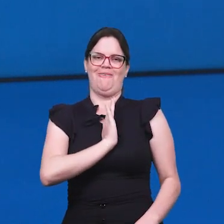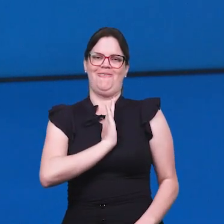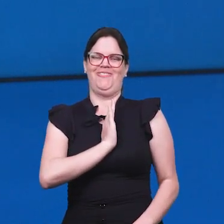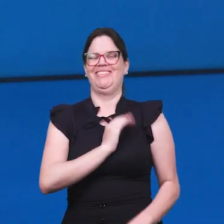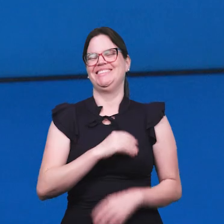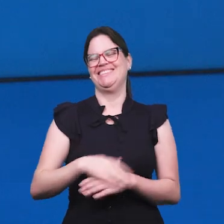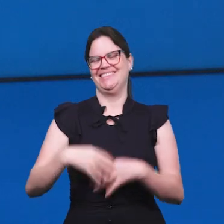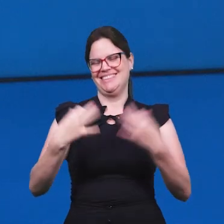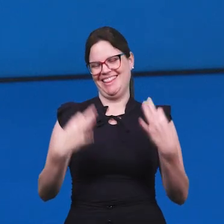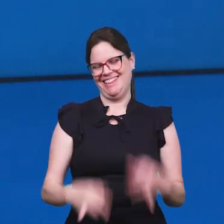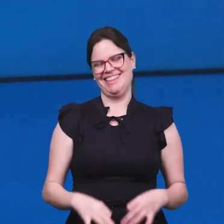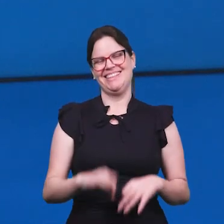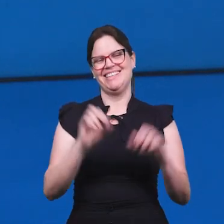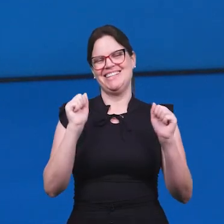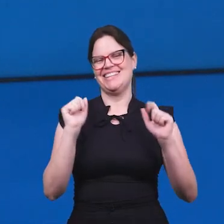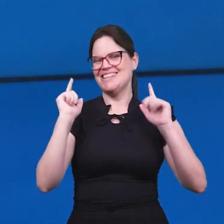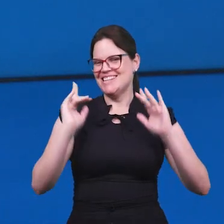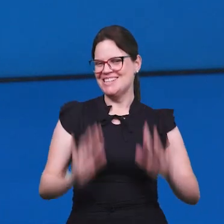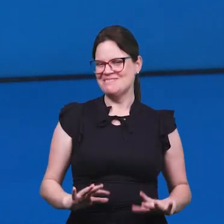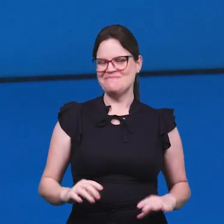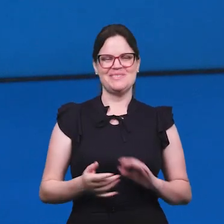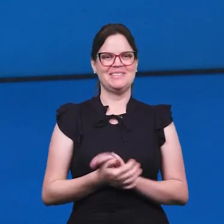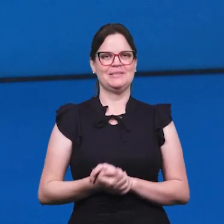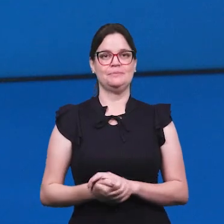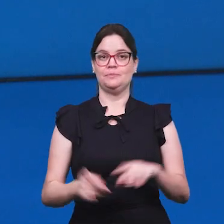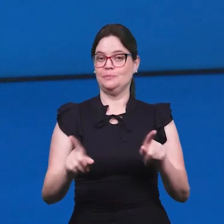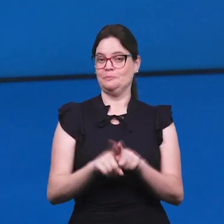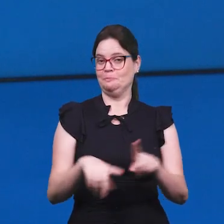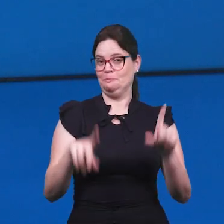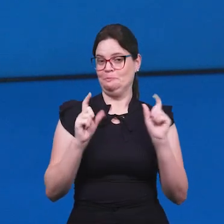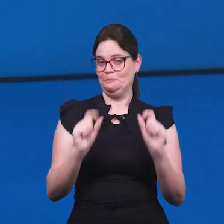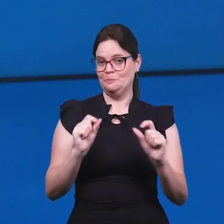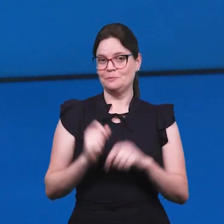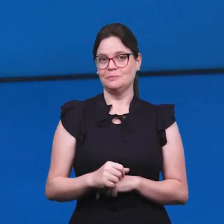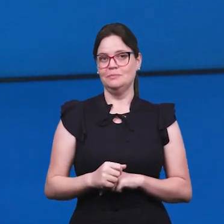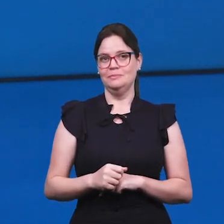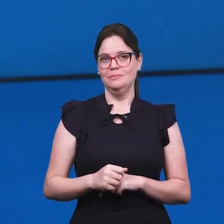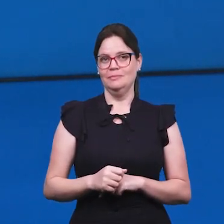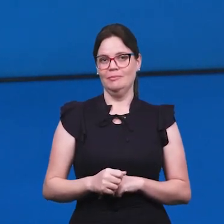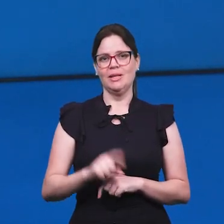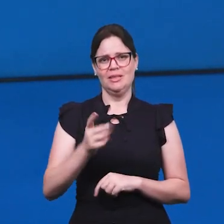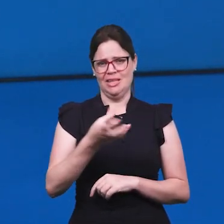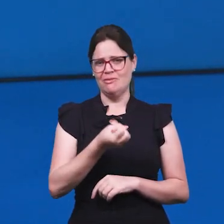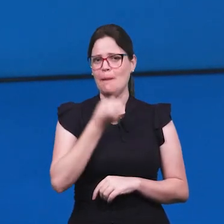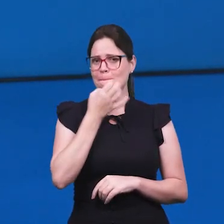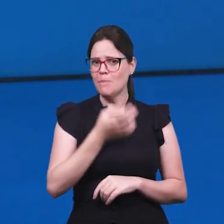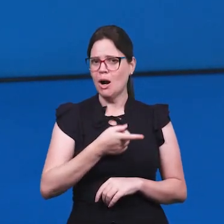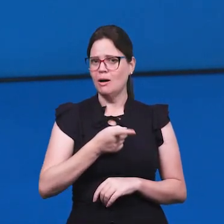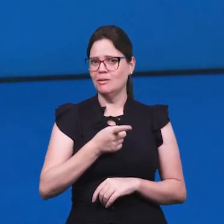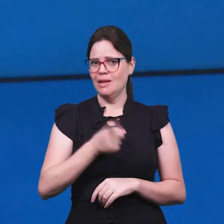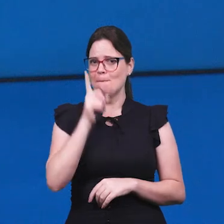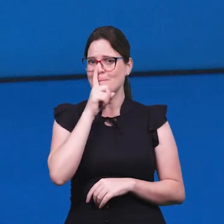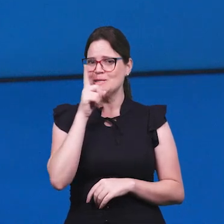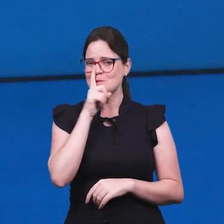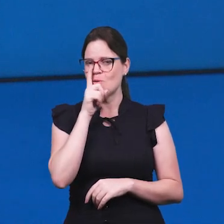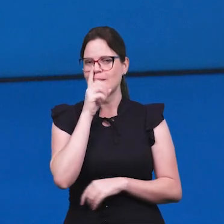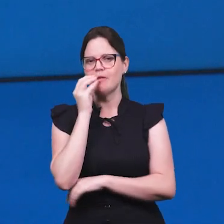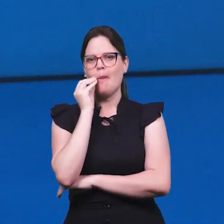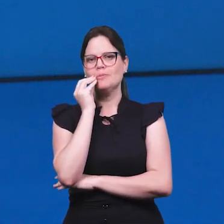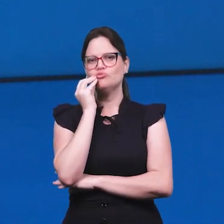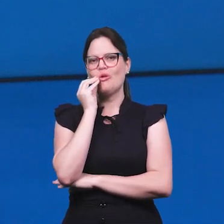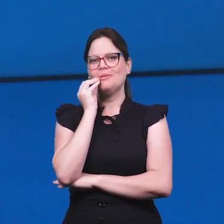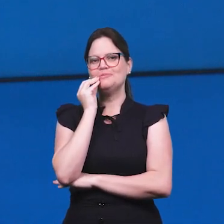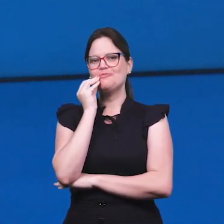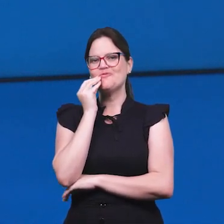no coração, não é, Gabriel? Que bênção isso, né? E outra coisa, hein? Deve ter estado muito gostoso esse biscoitinho, né? E